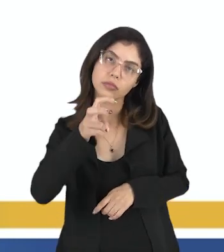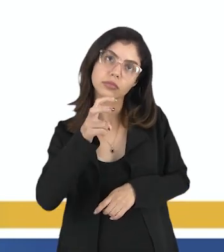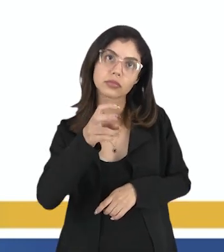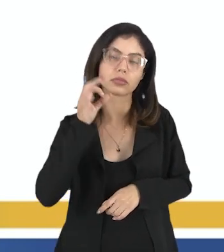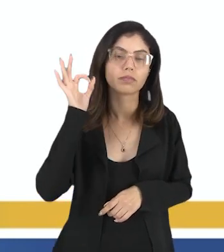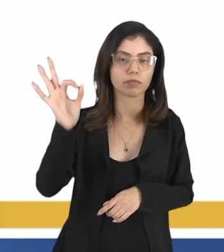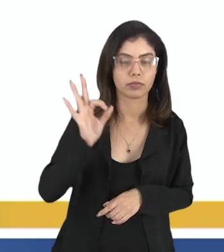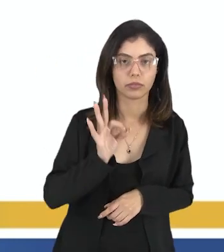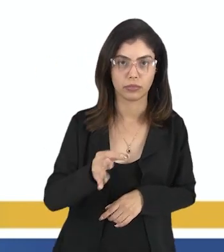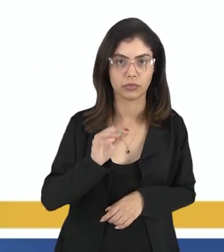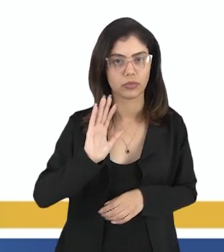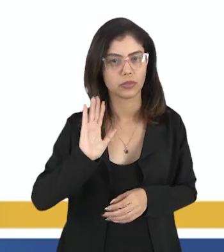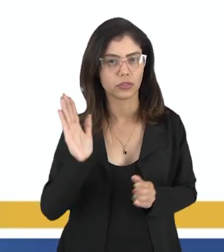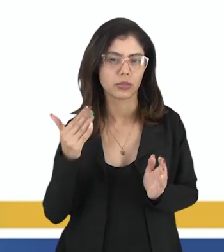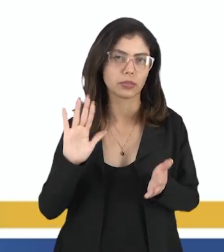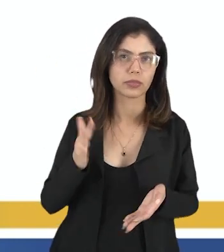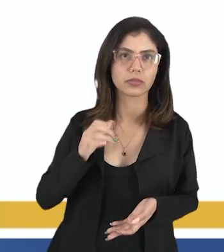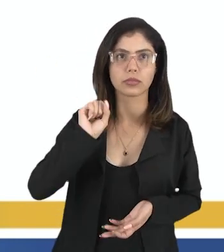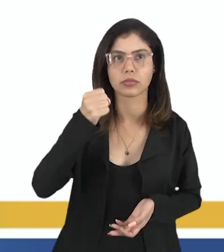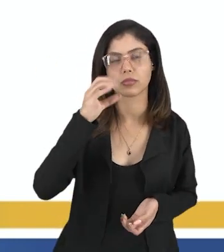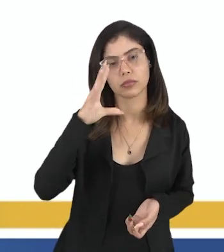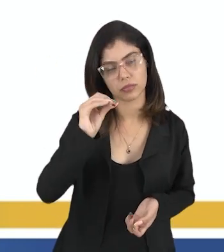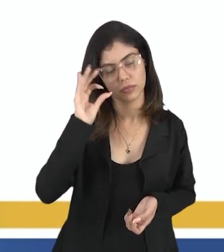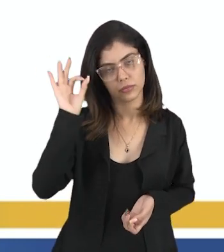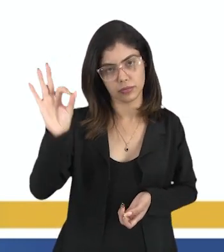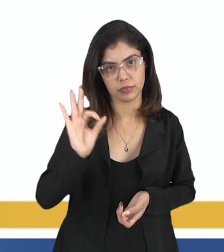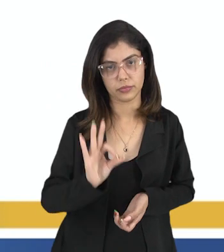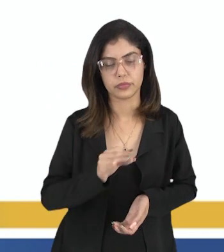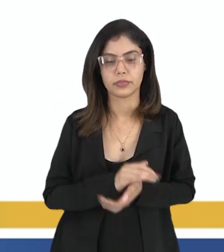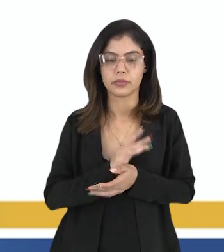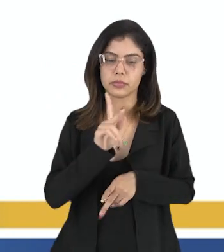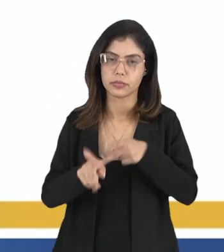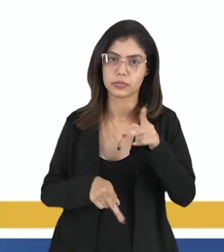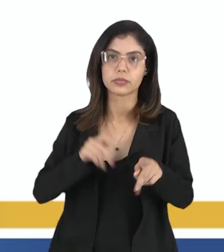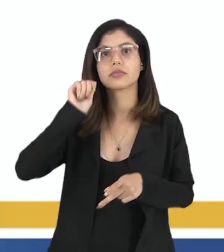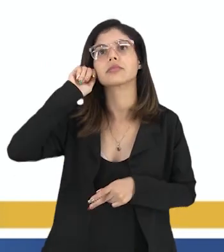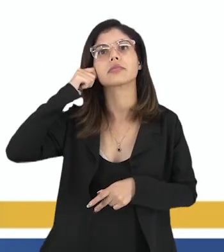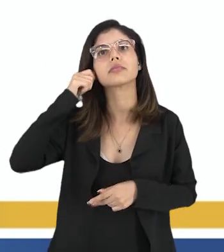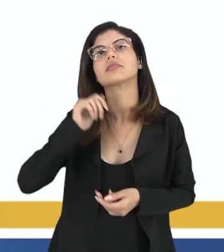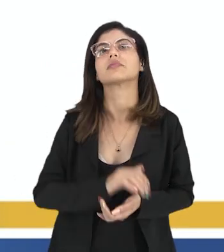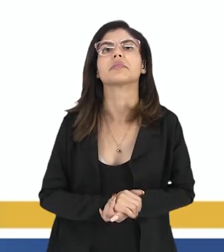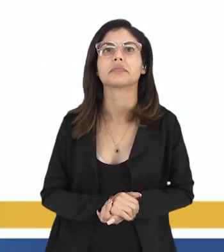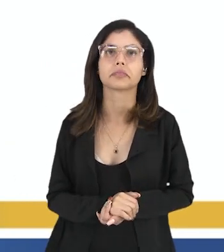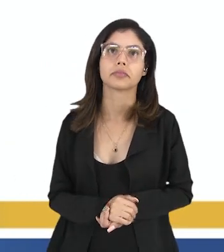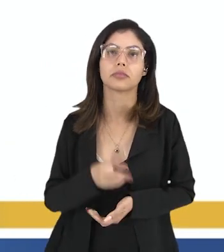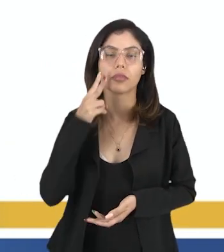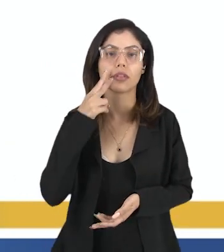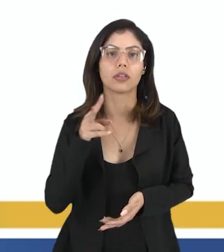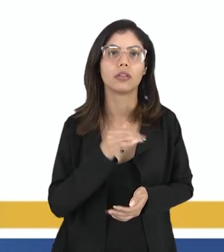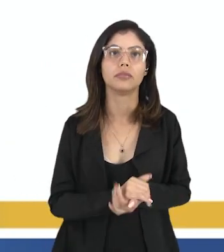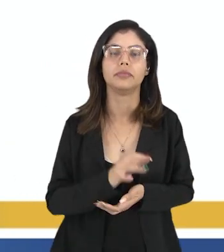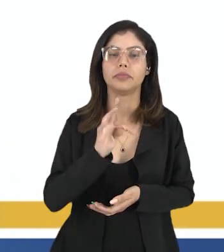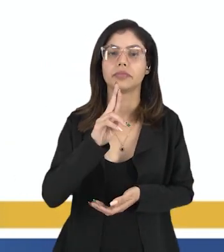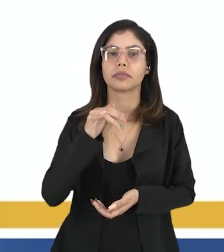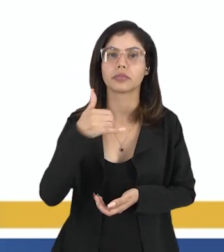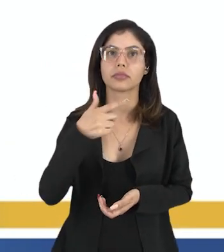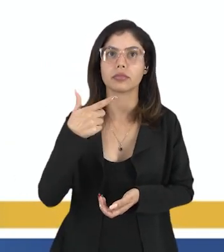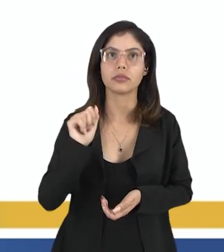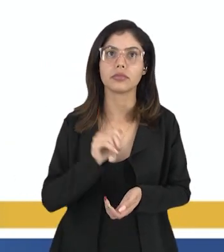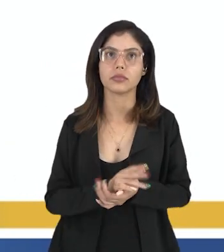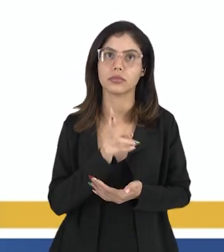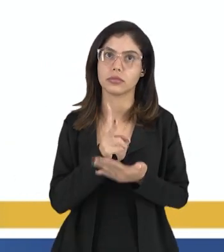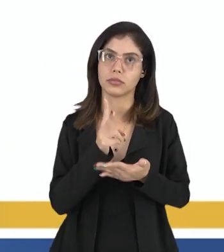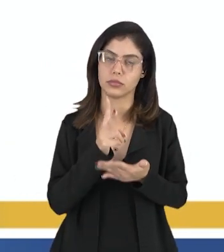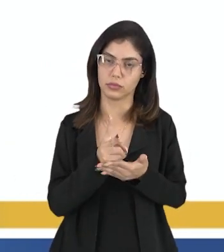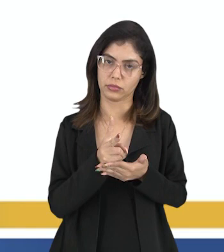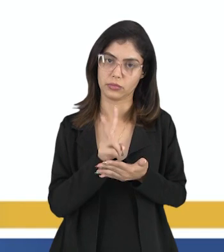75,7%, quase 80% aí da população negra, né? E aí a gente vê a taxa que sempre vai aumentar, essa